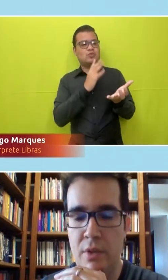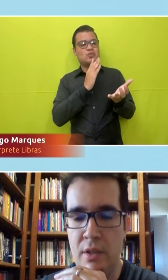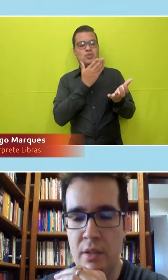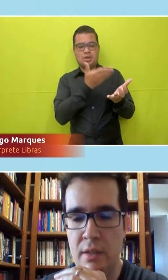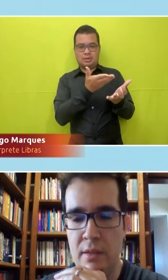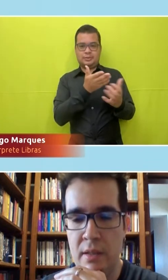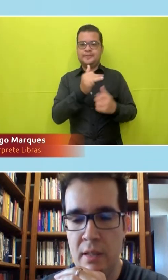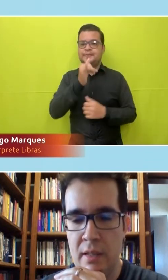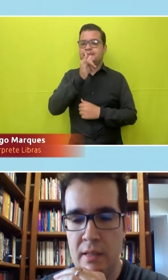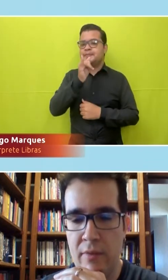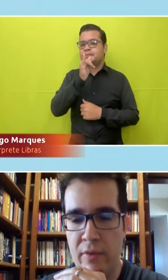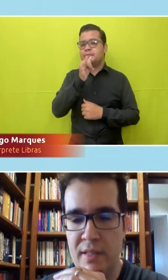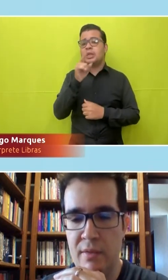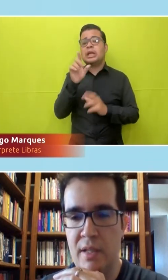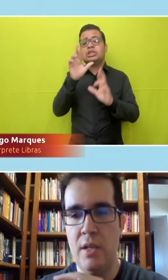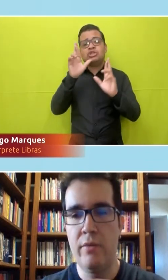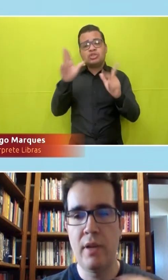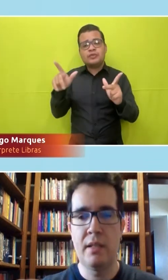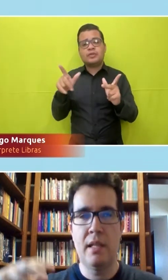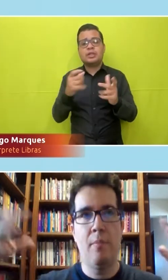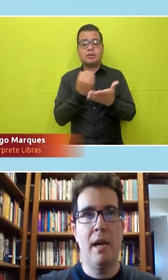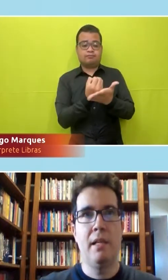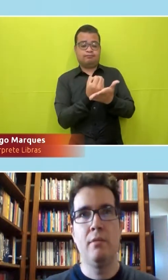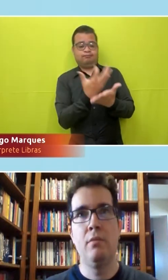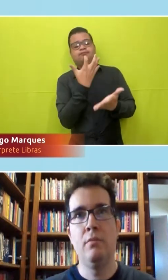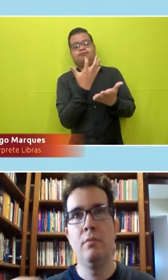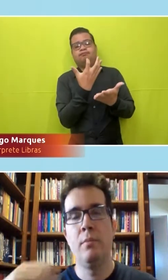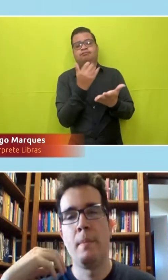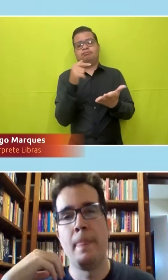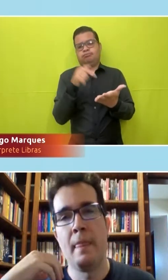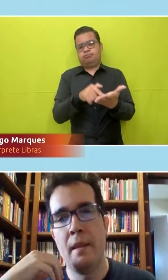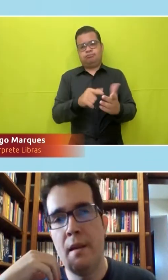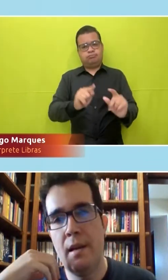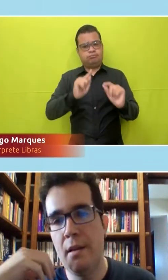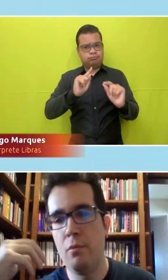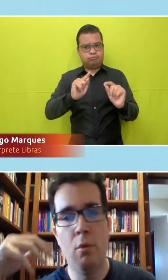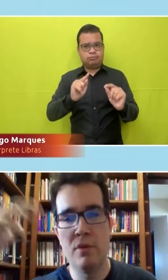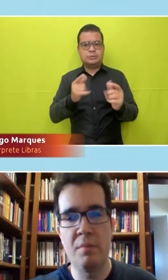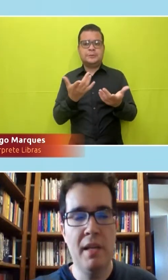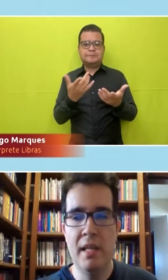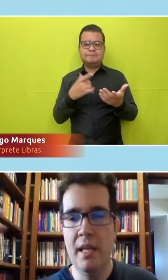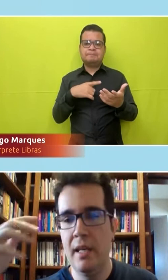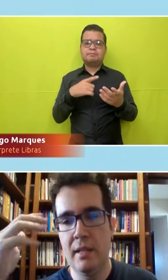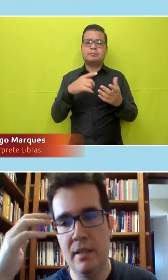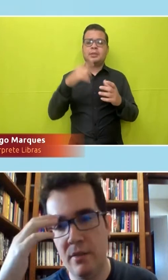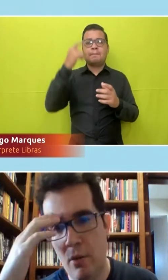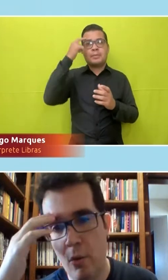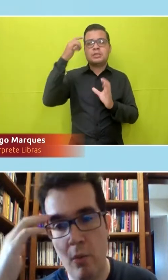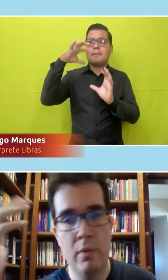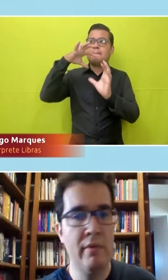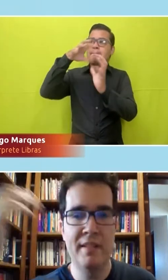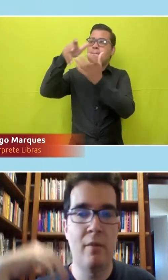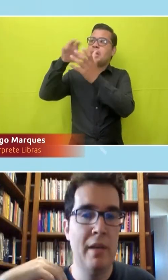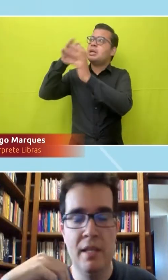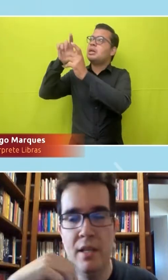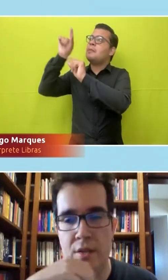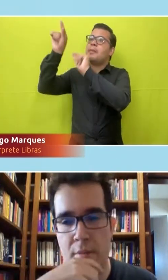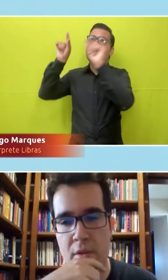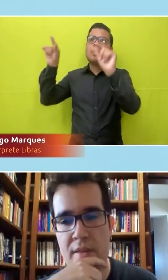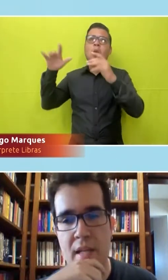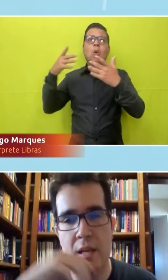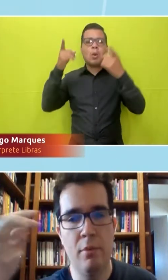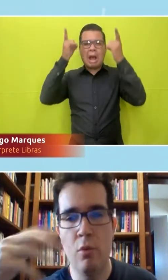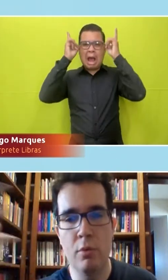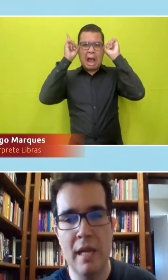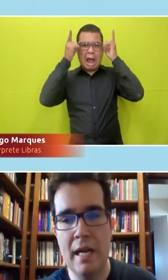exemplo, da ficção científica que trabalha com outros planetas, ou com invasão alienígena,